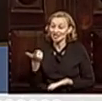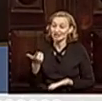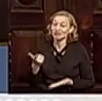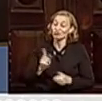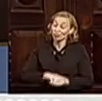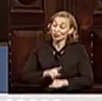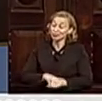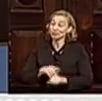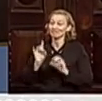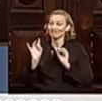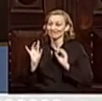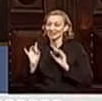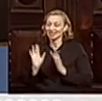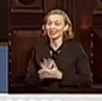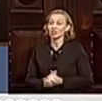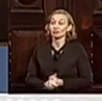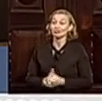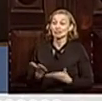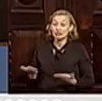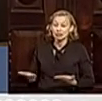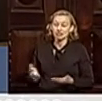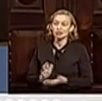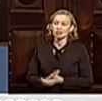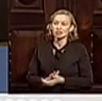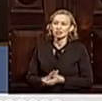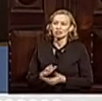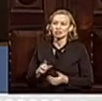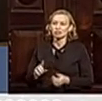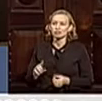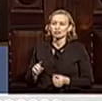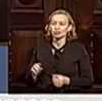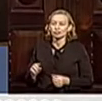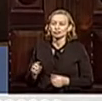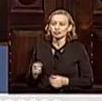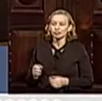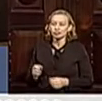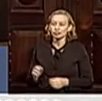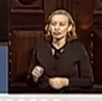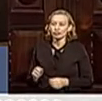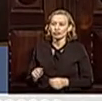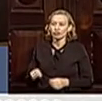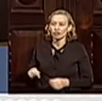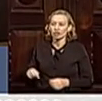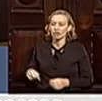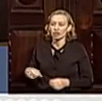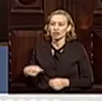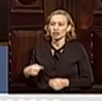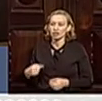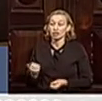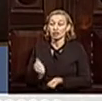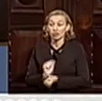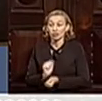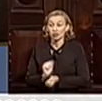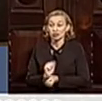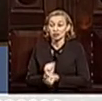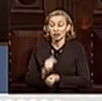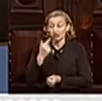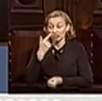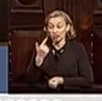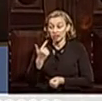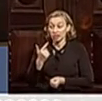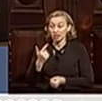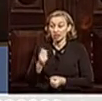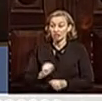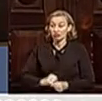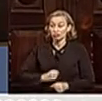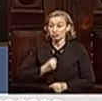mágica. Não a perderemos. Acumularemos mais sonhos e determinação para provar que a força dessa geração é que refundará